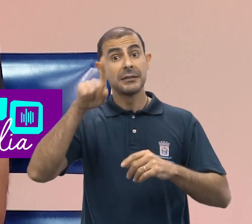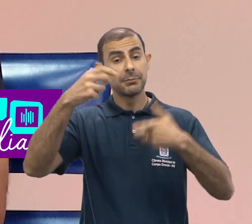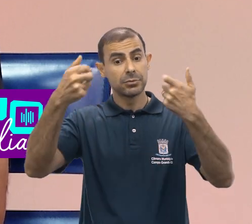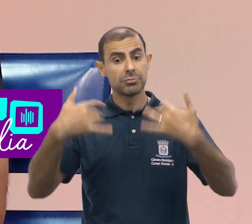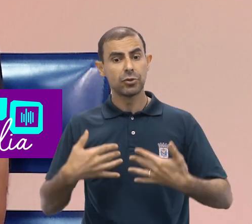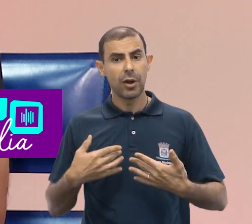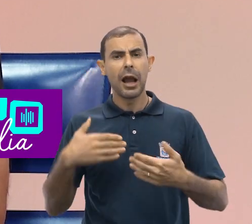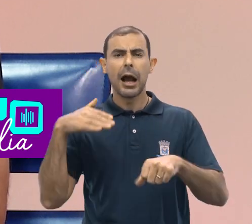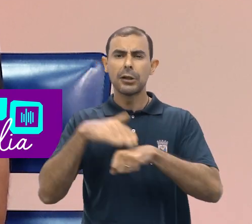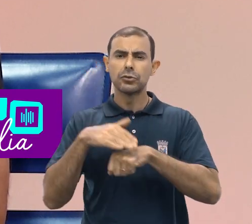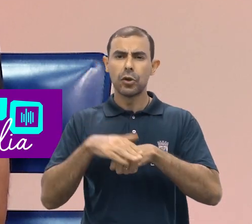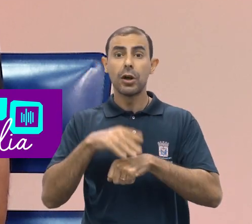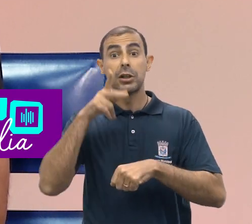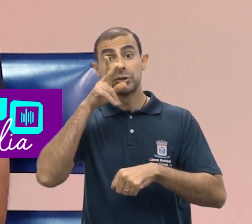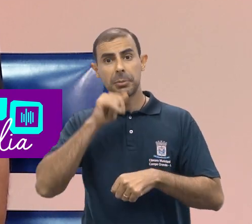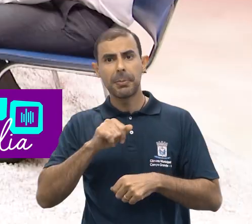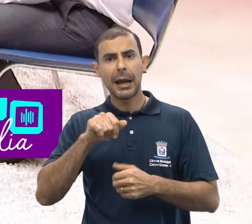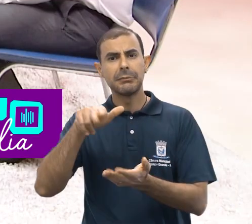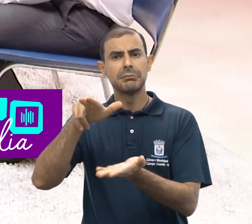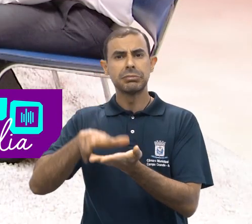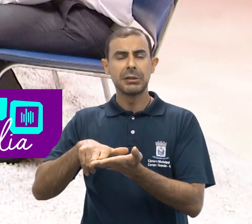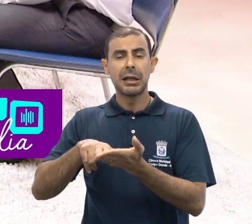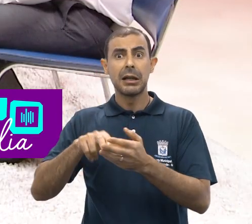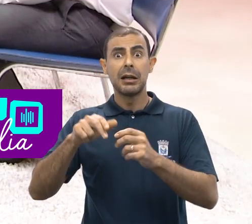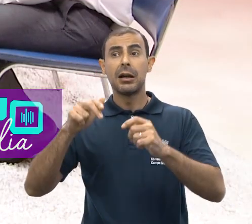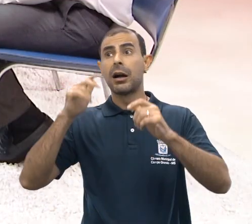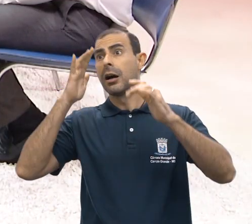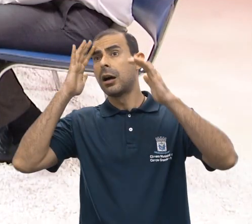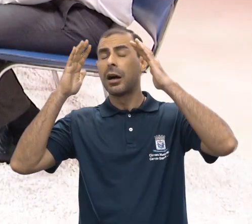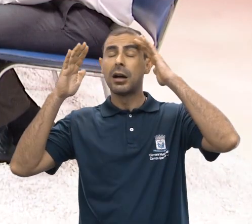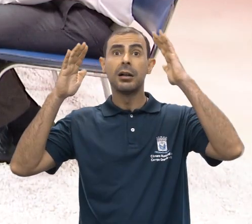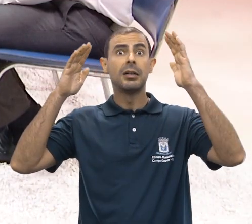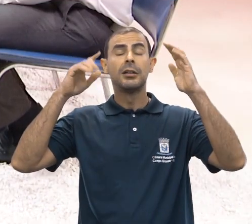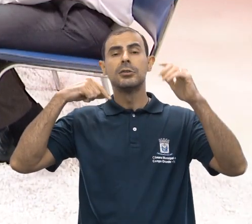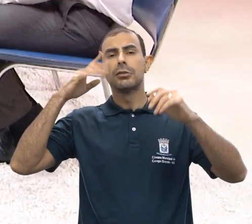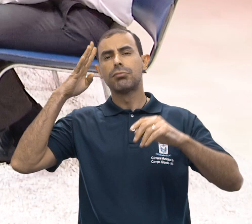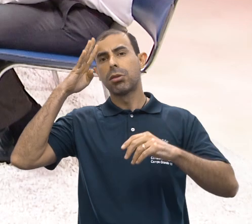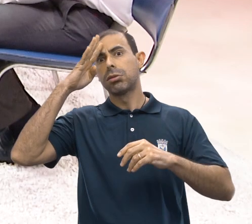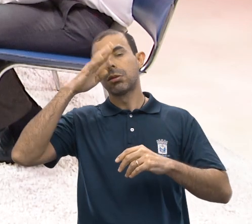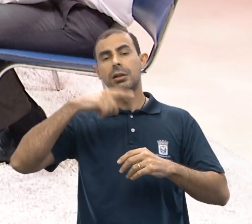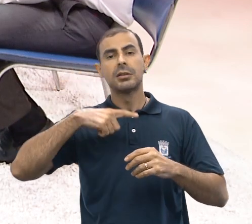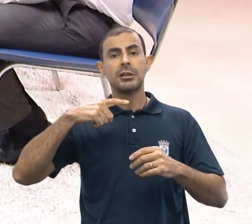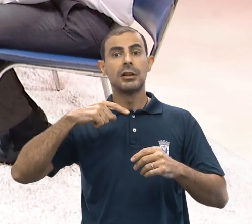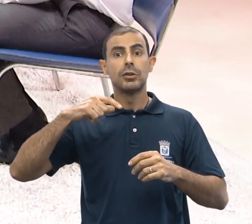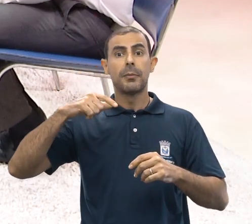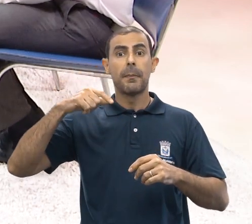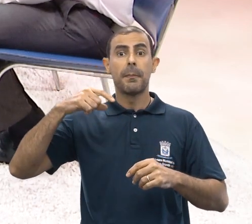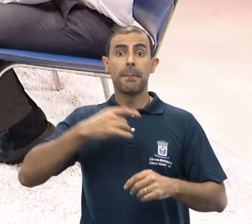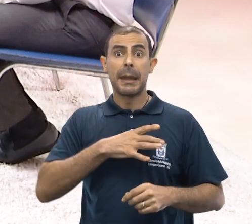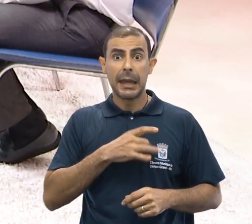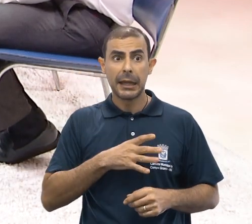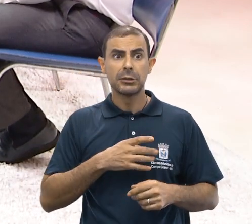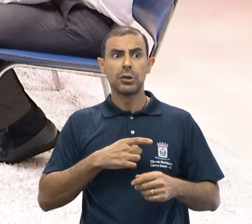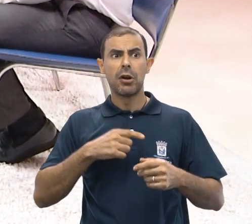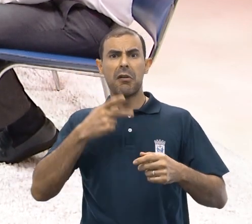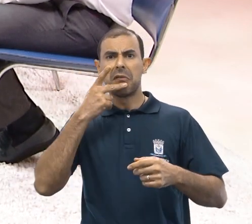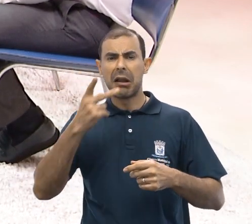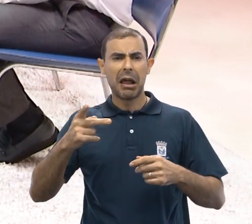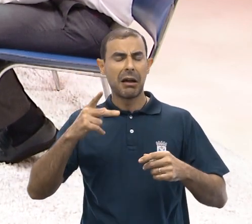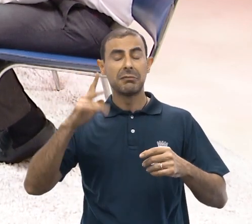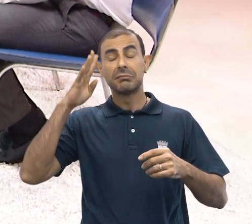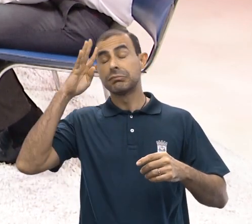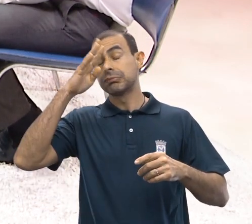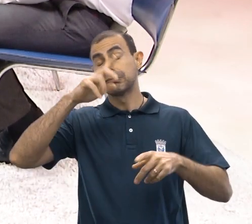Ela acordou à noite, às vezes, com ele em cima dela, falando de fios, falando de não sei do quê, e ela falava que não tinha nada daquilo ali, ele